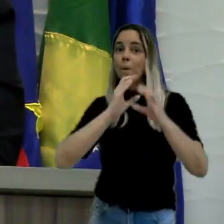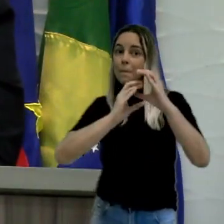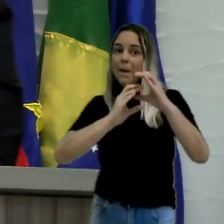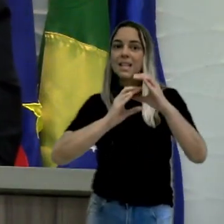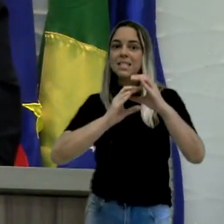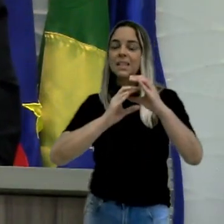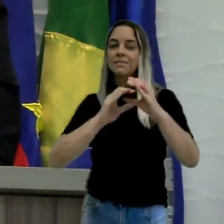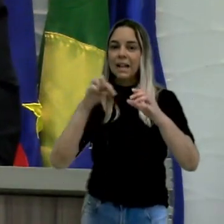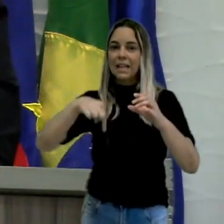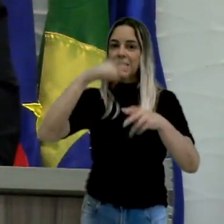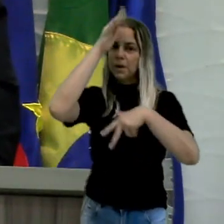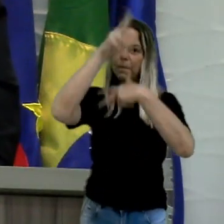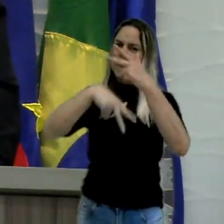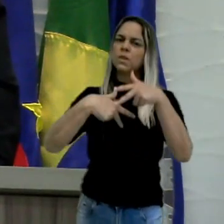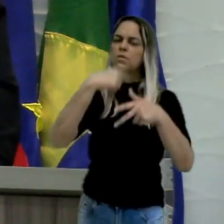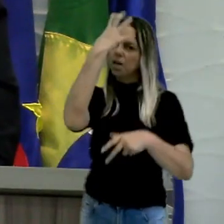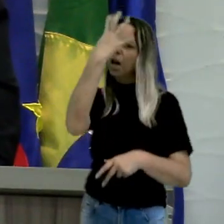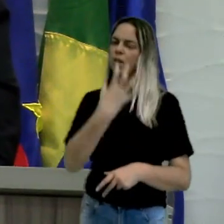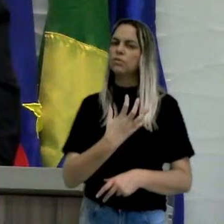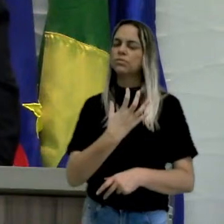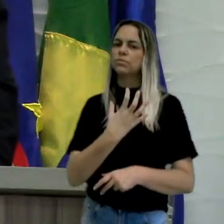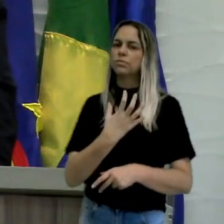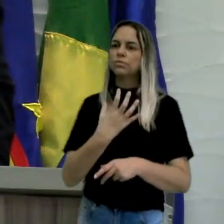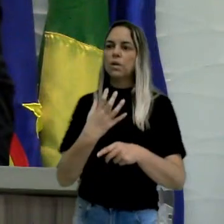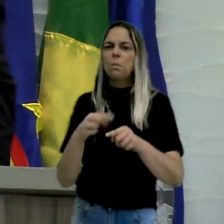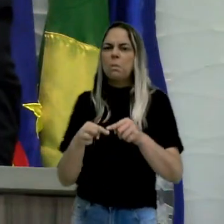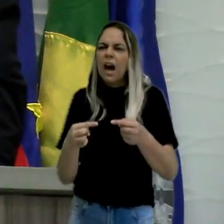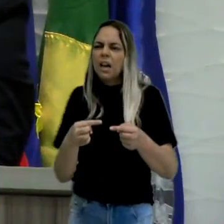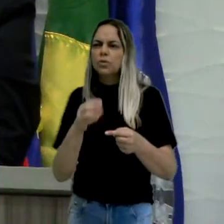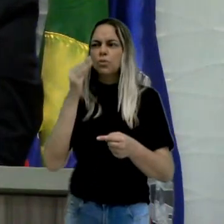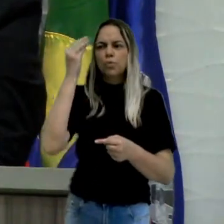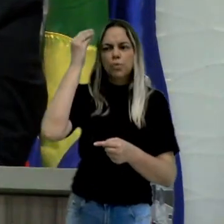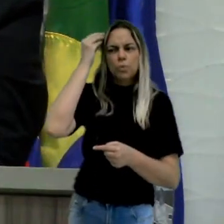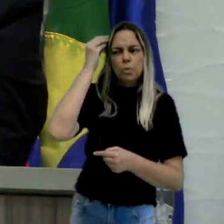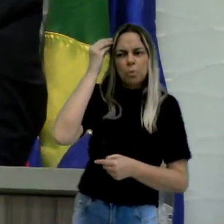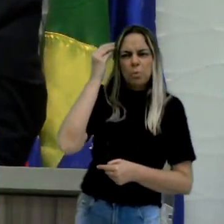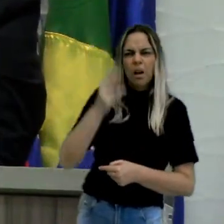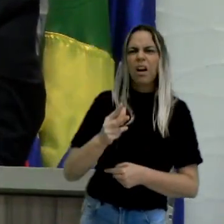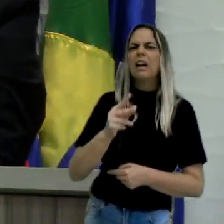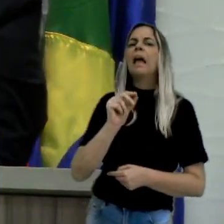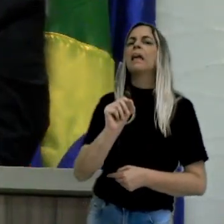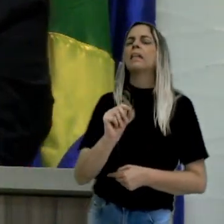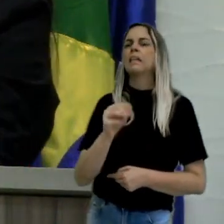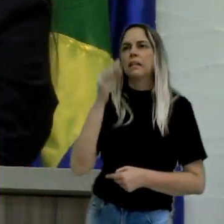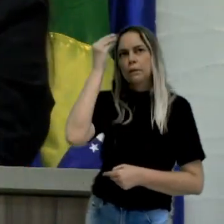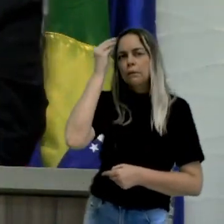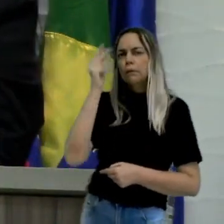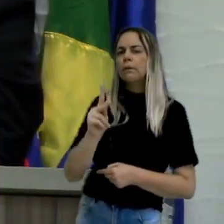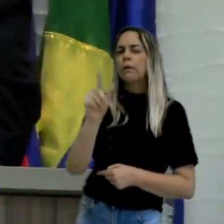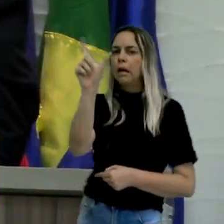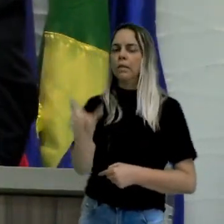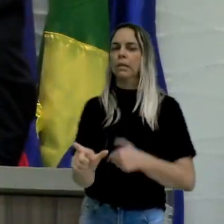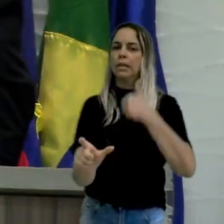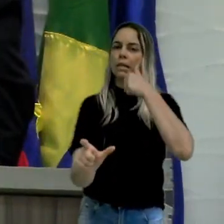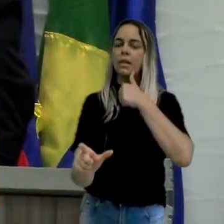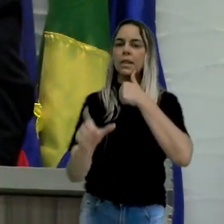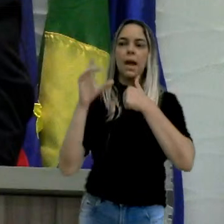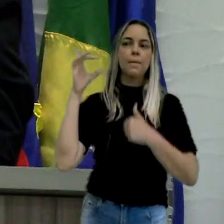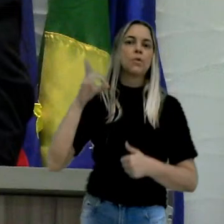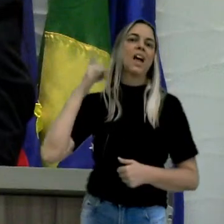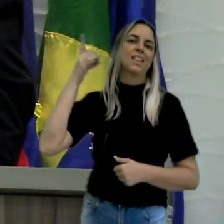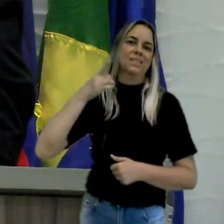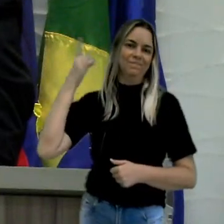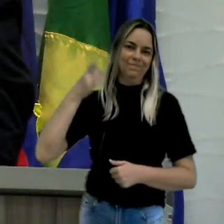sério. Mas a culpa todinha agora é da deputada. Faz só um ano